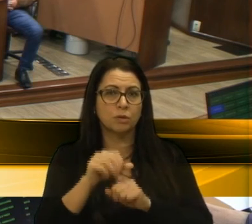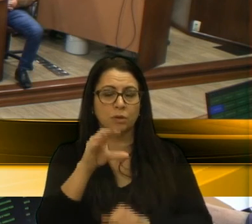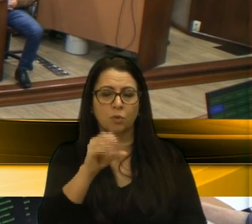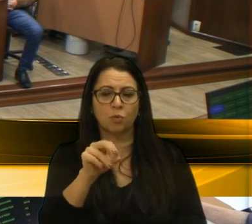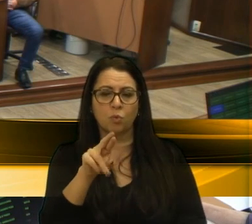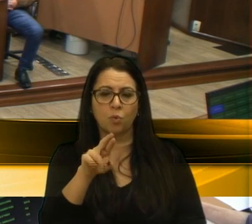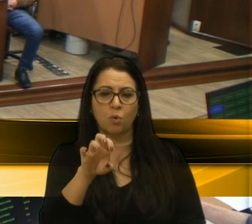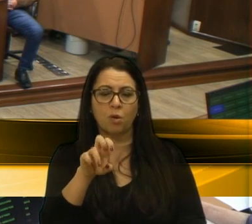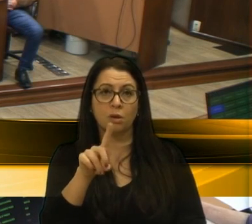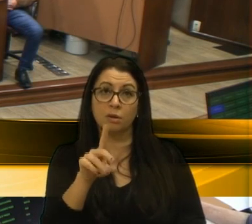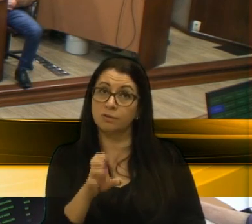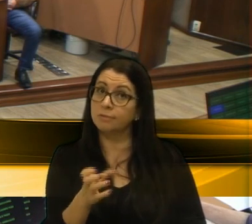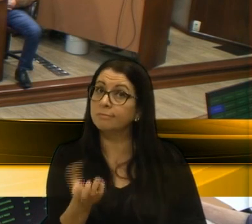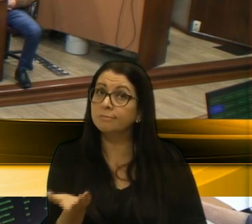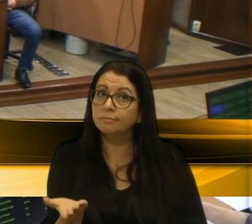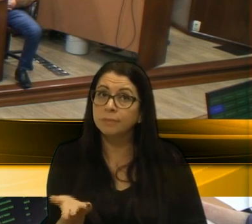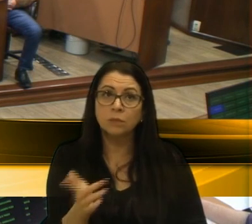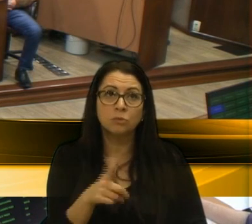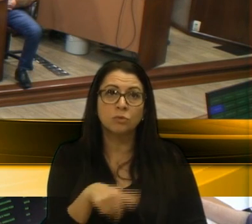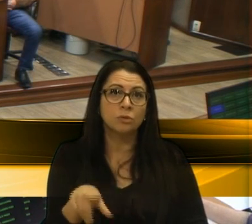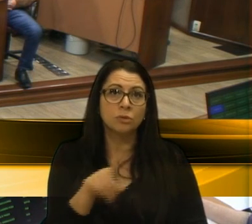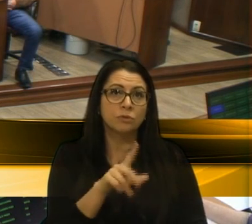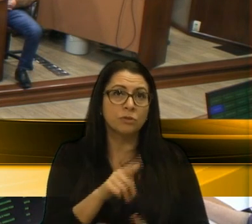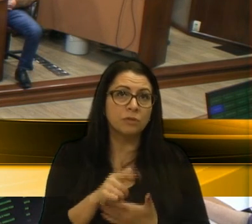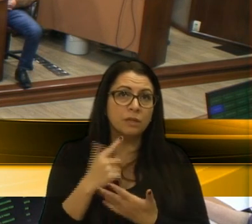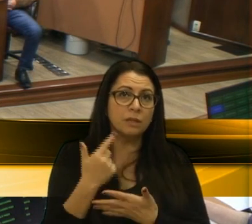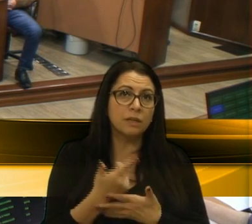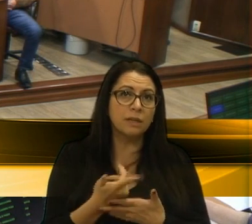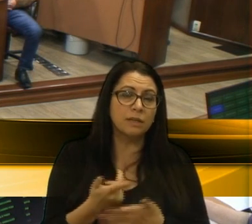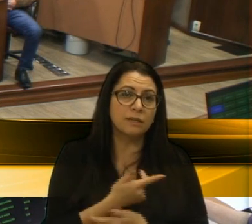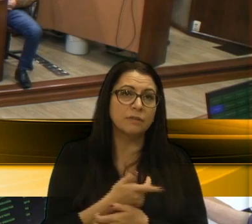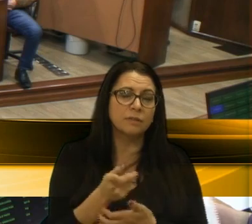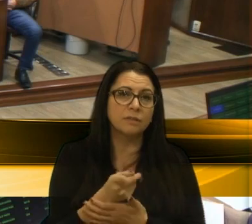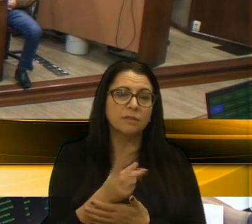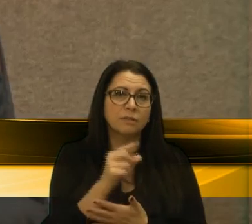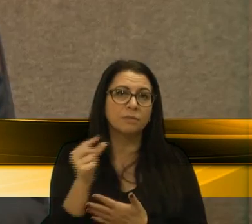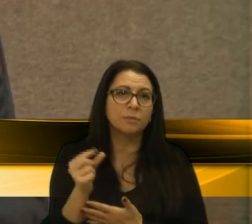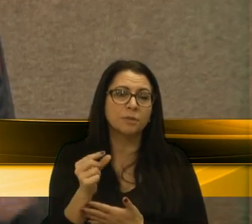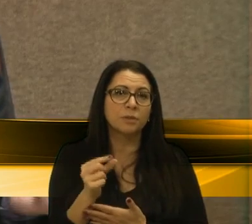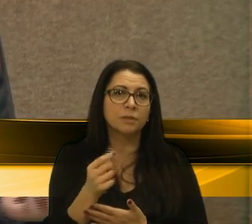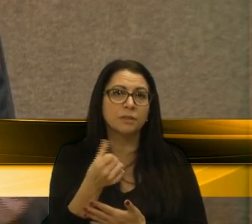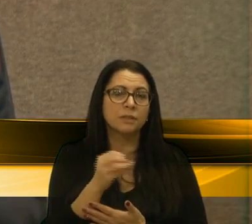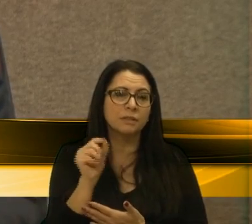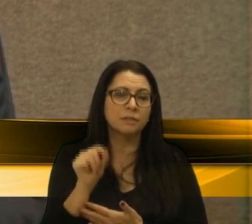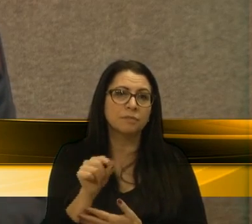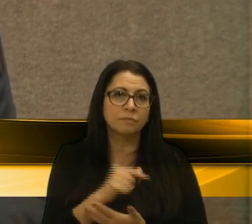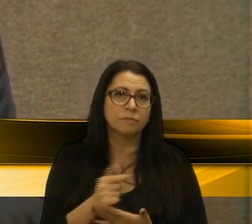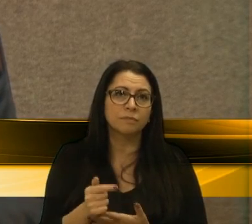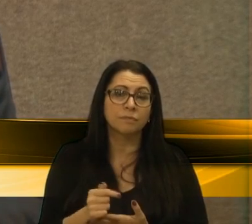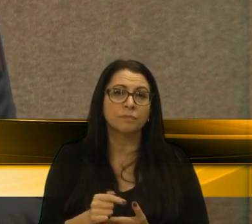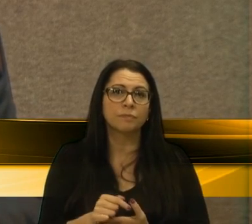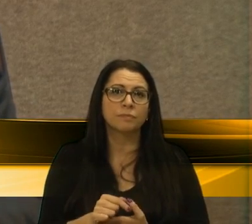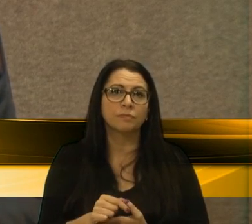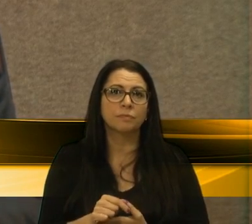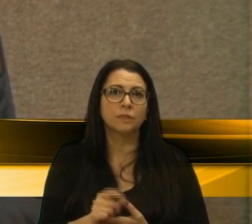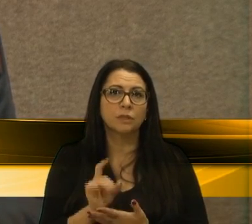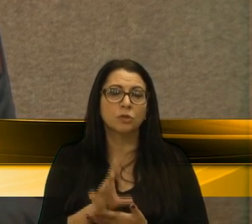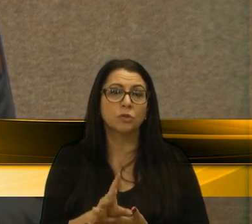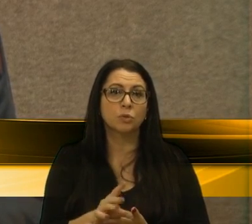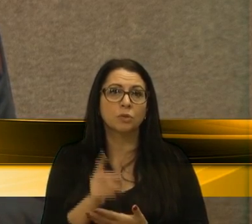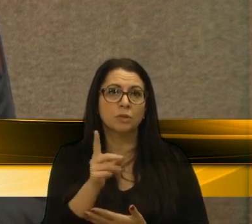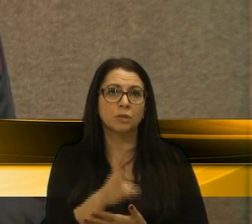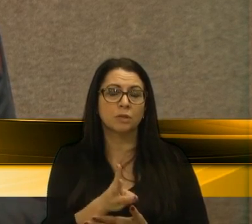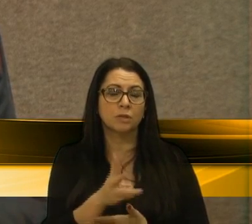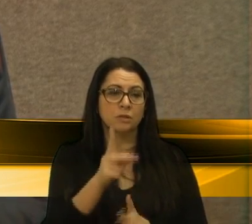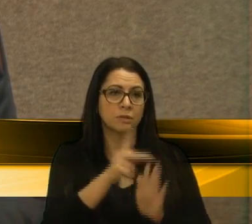Coredes, nós não teríamos esses pouquíssimos 600 mil para distribuir para apenas 3